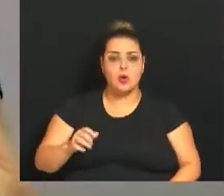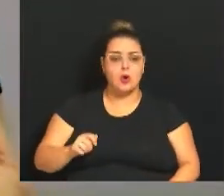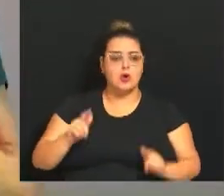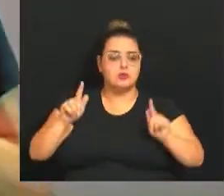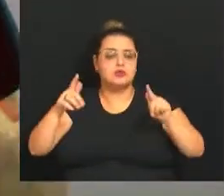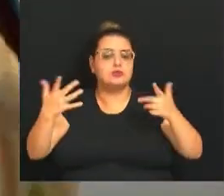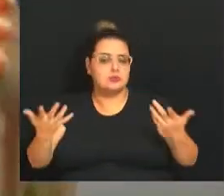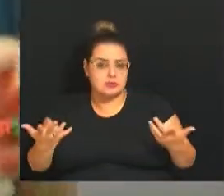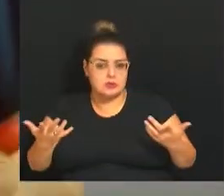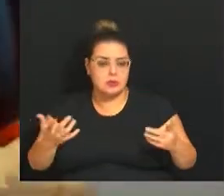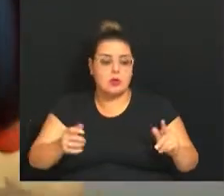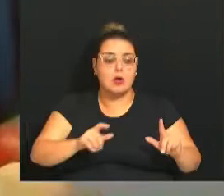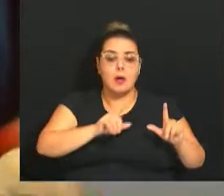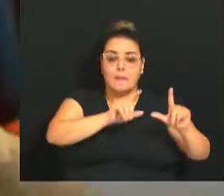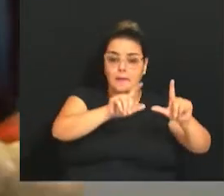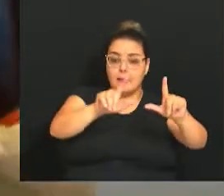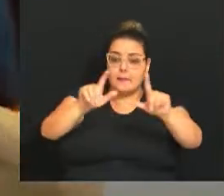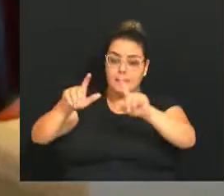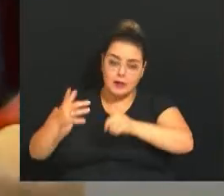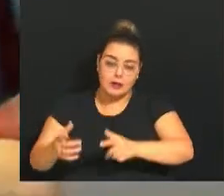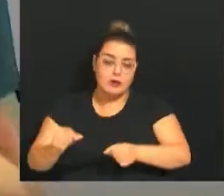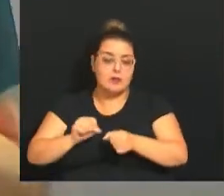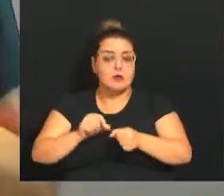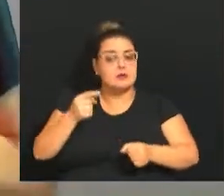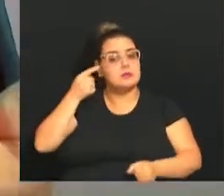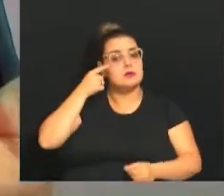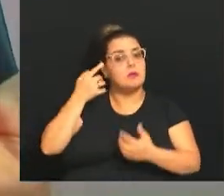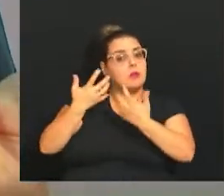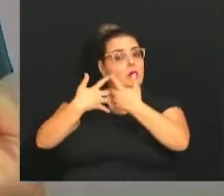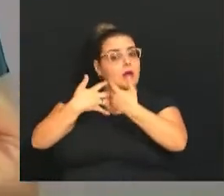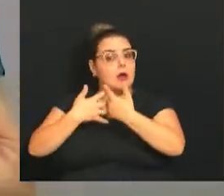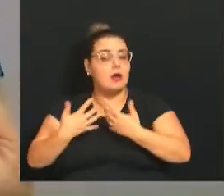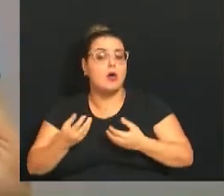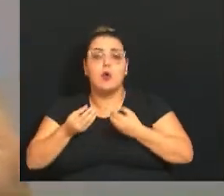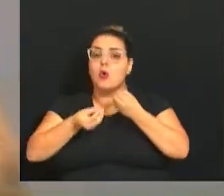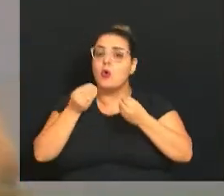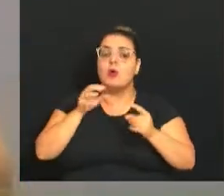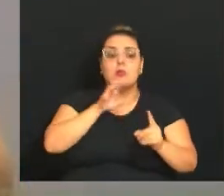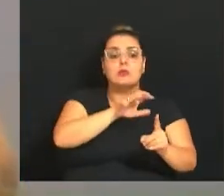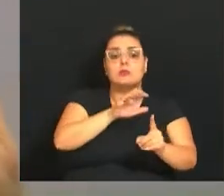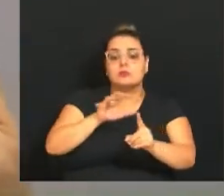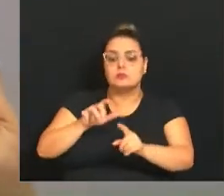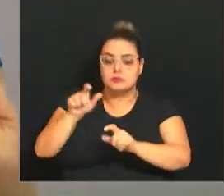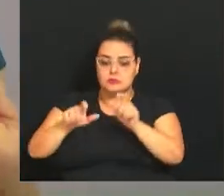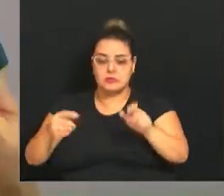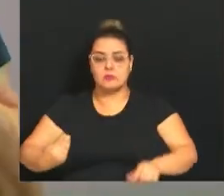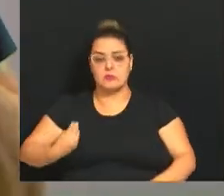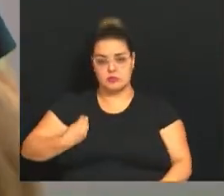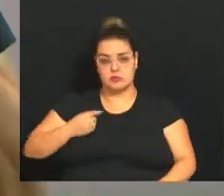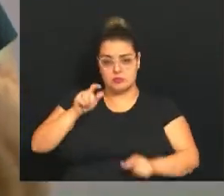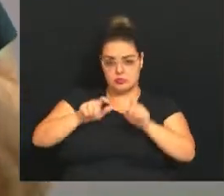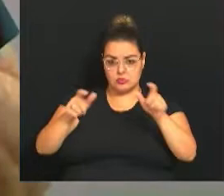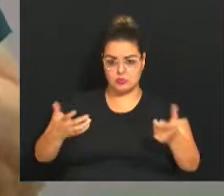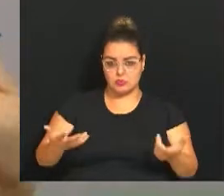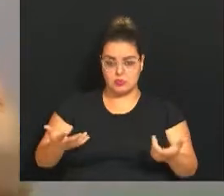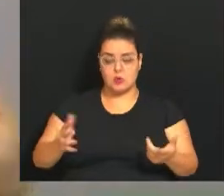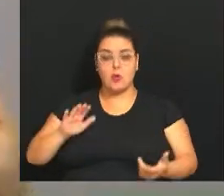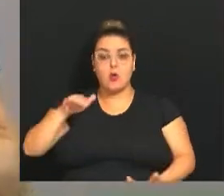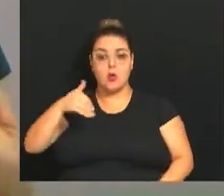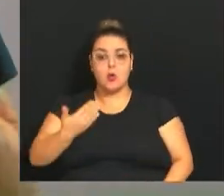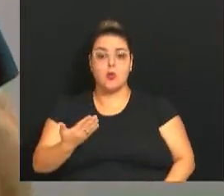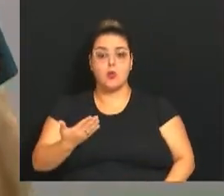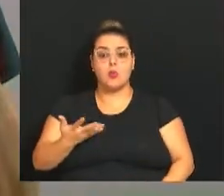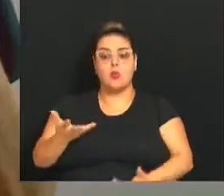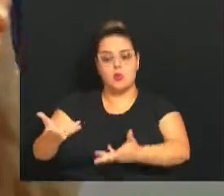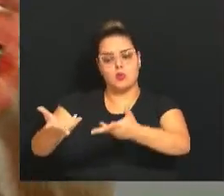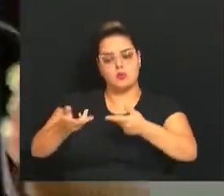algumas obras façam pensar como que isso reflete na vida das pessoas. Então, quando a gente convida